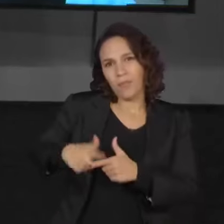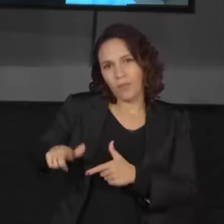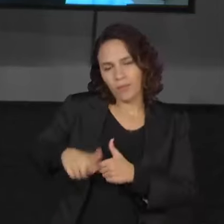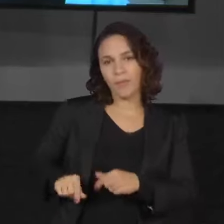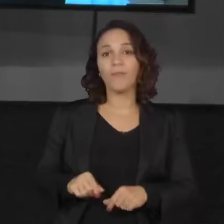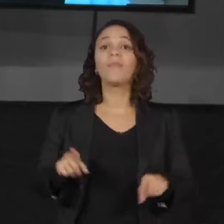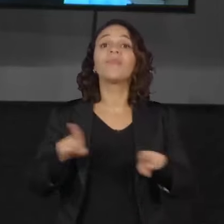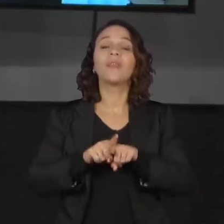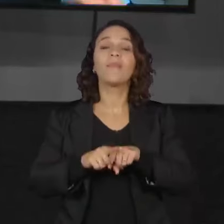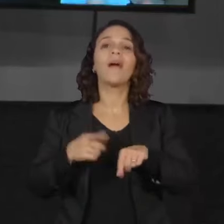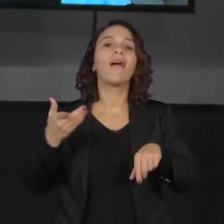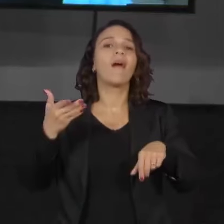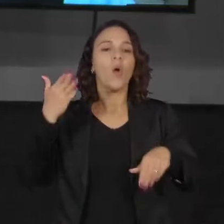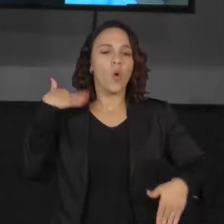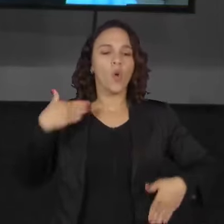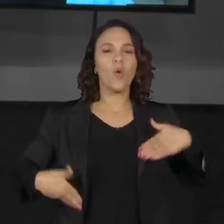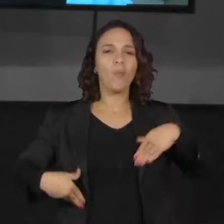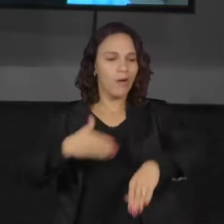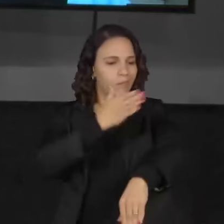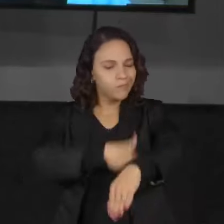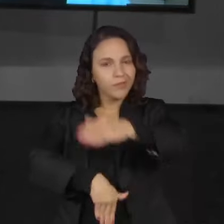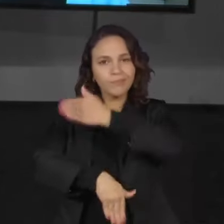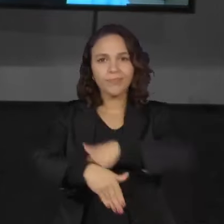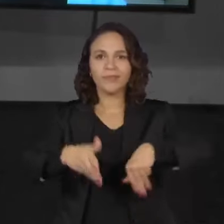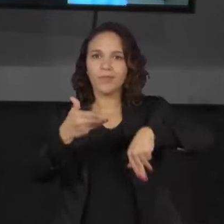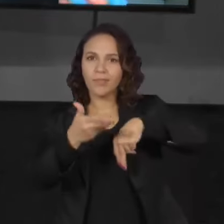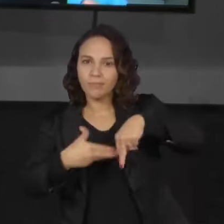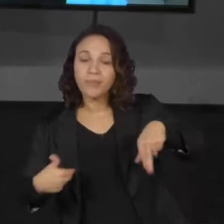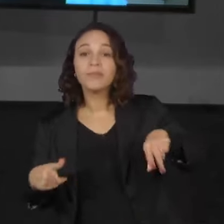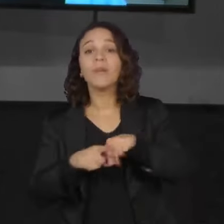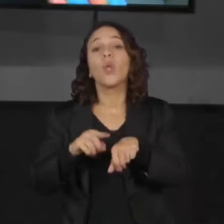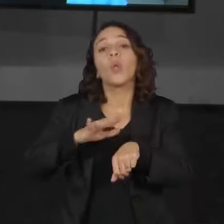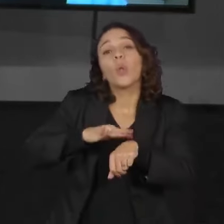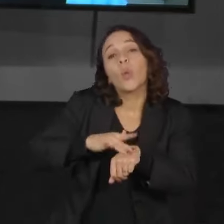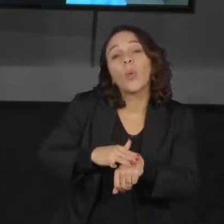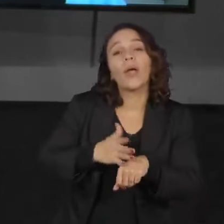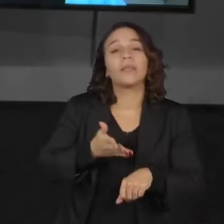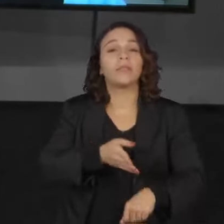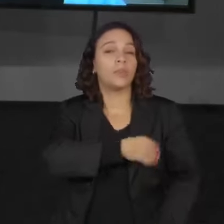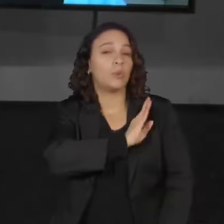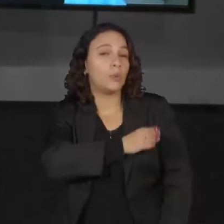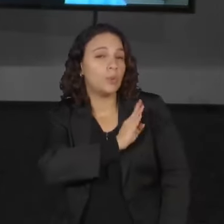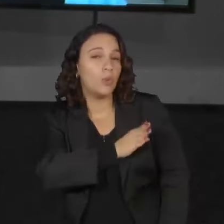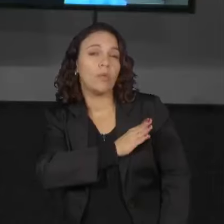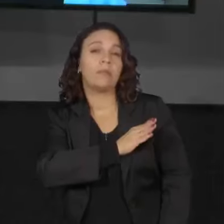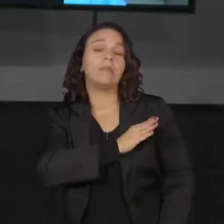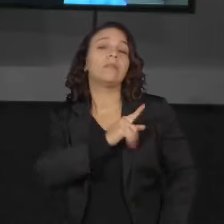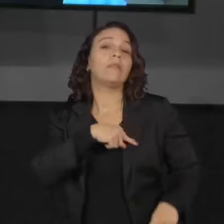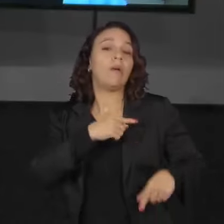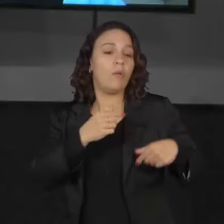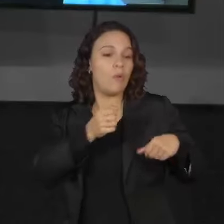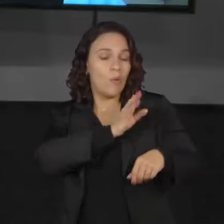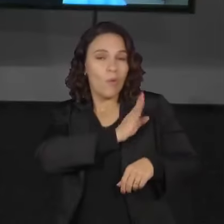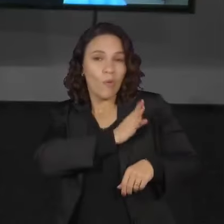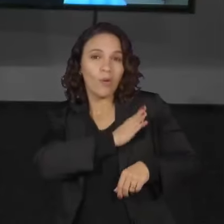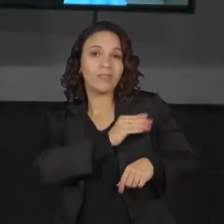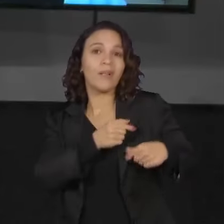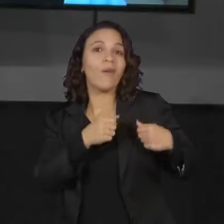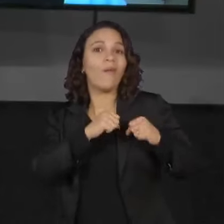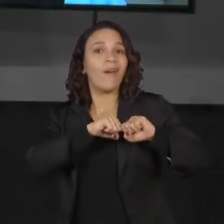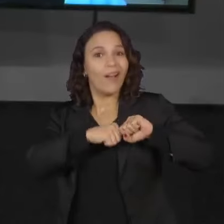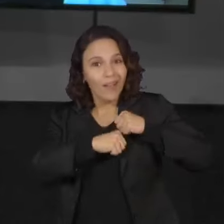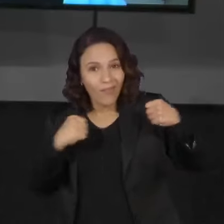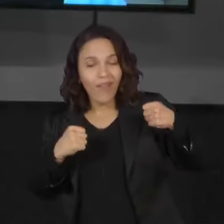grave de amputações, leva a doenças macrovasculares, que são doenças cardíacas, infarto, derrame, então é uma doença que